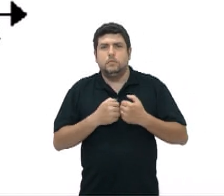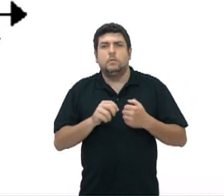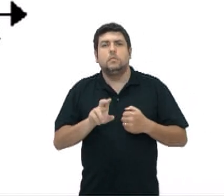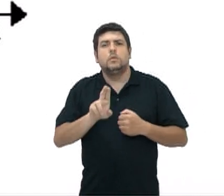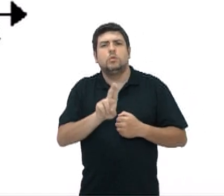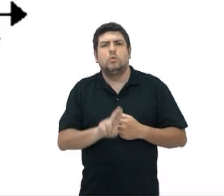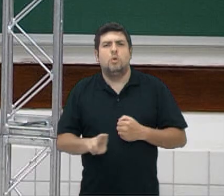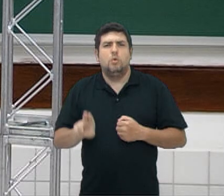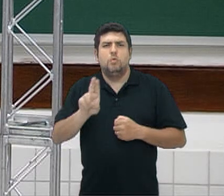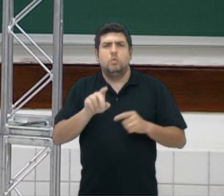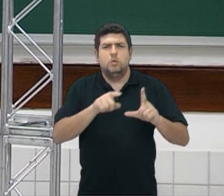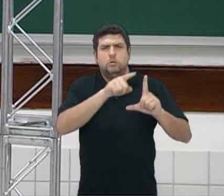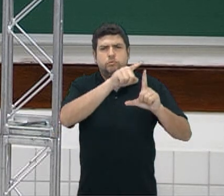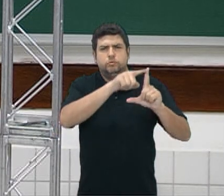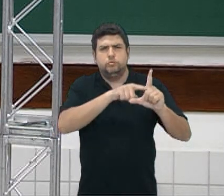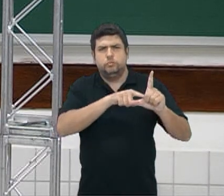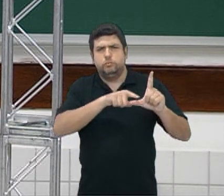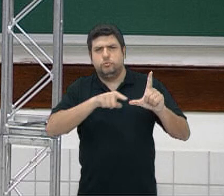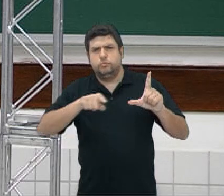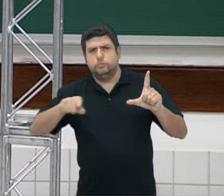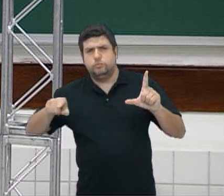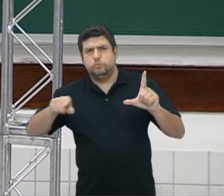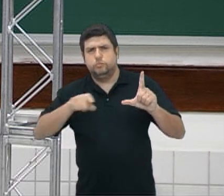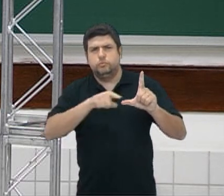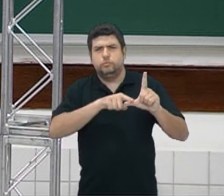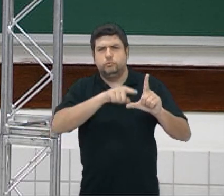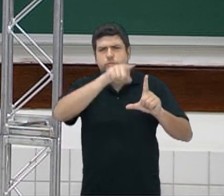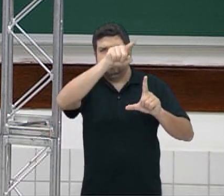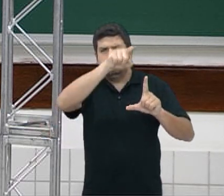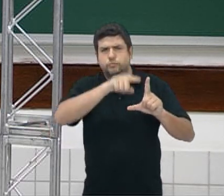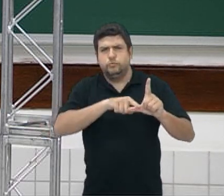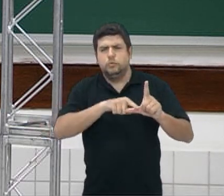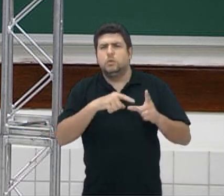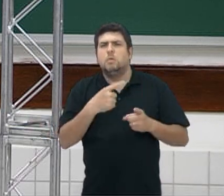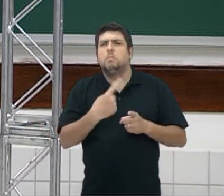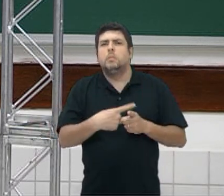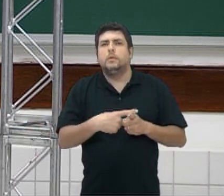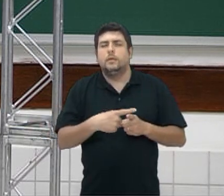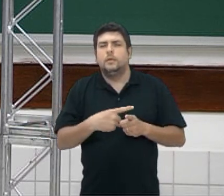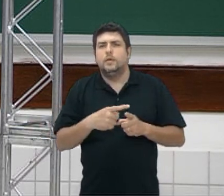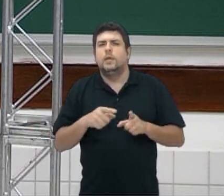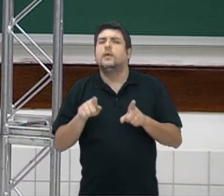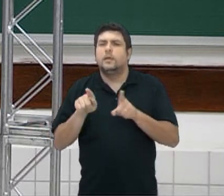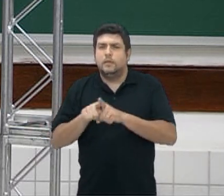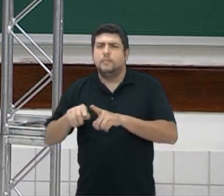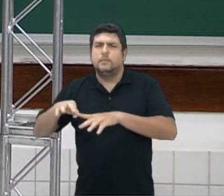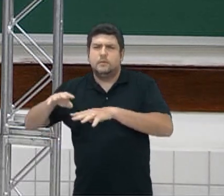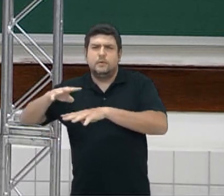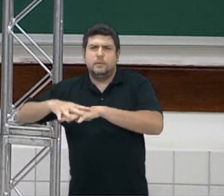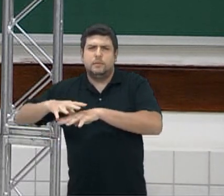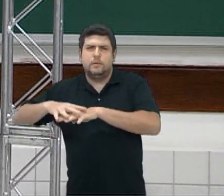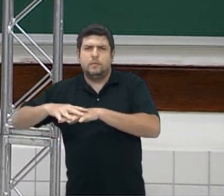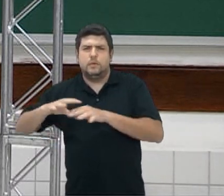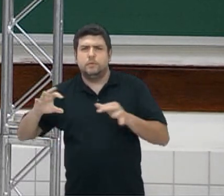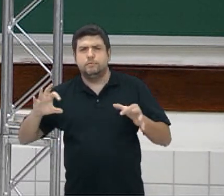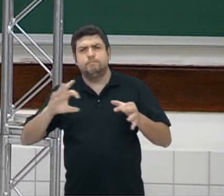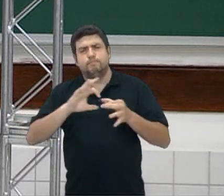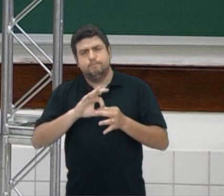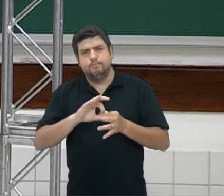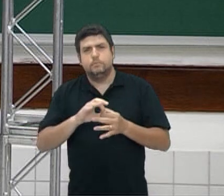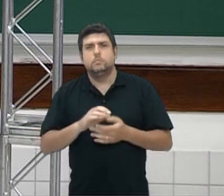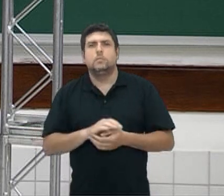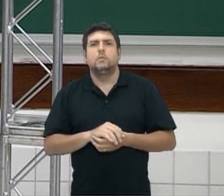quê? Ah, afinal, nós em matemática aqui somos, né, tudo ligado aqui, certo? E gráficos e